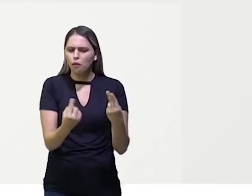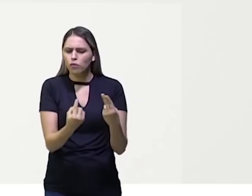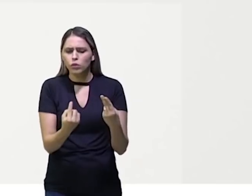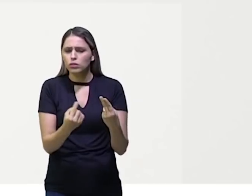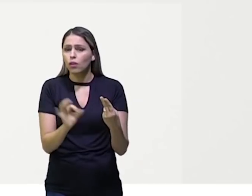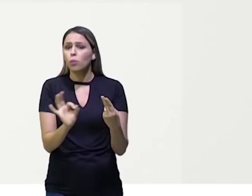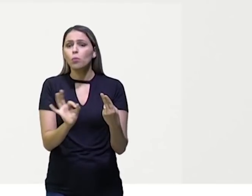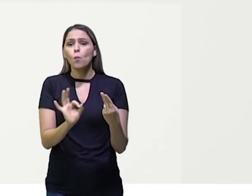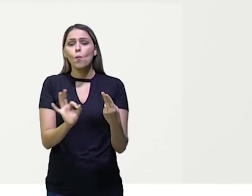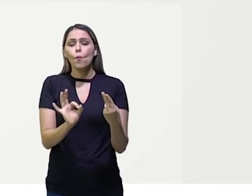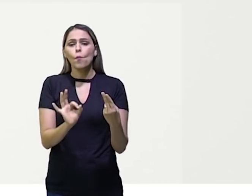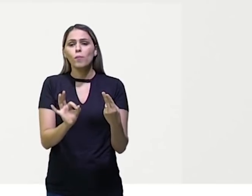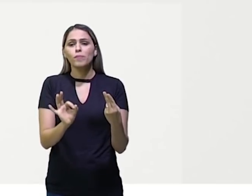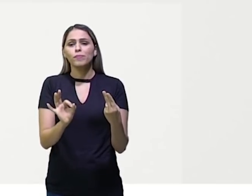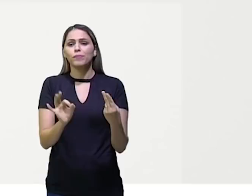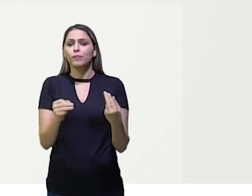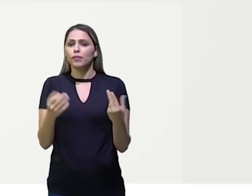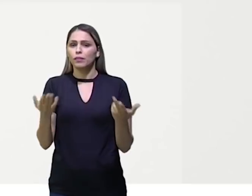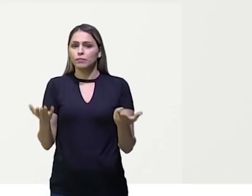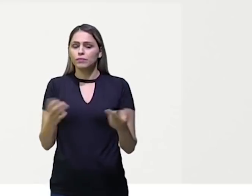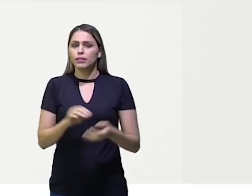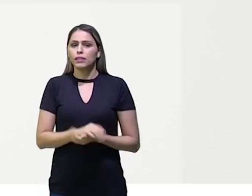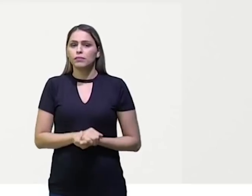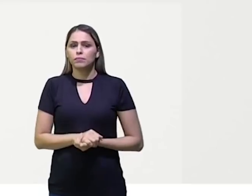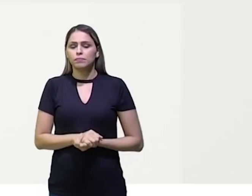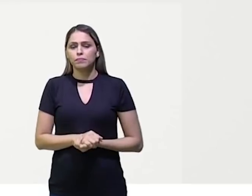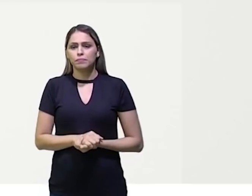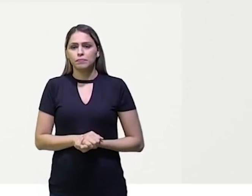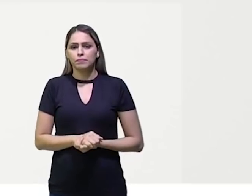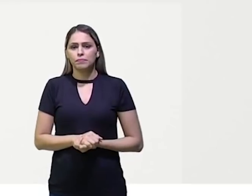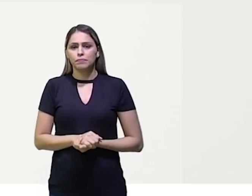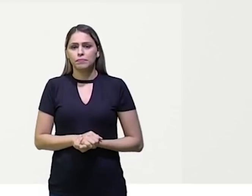Né? Se eu tiver aqui